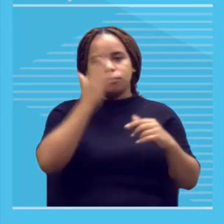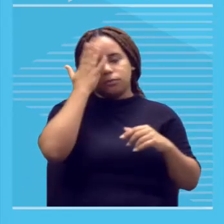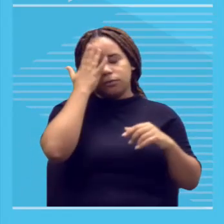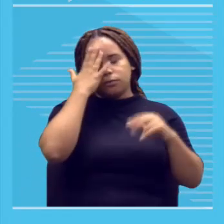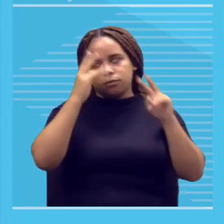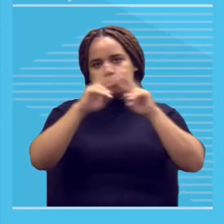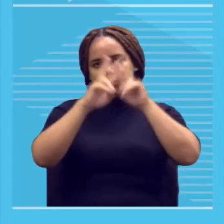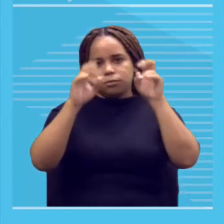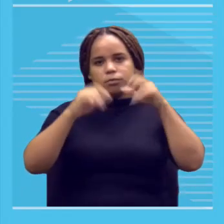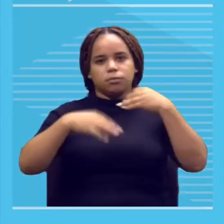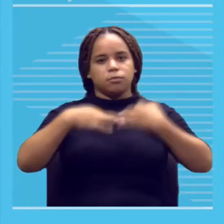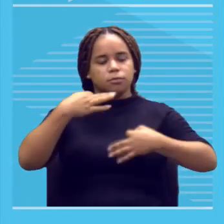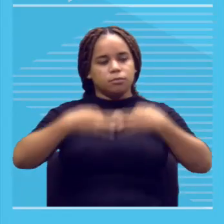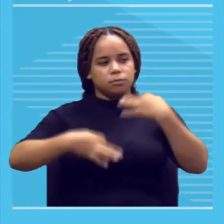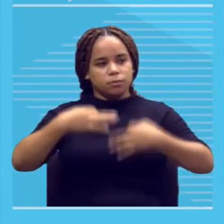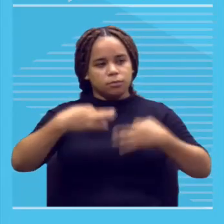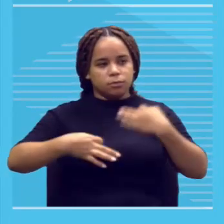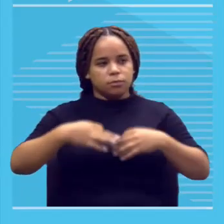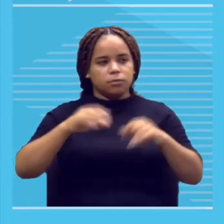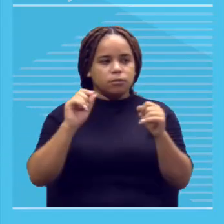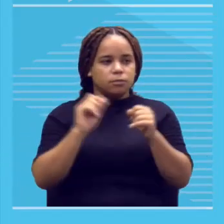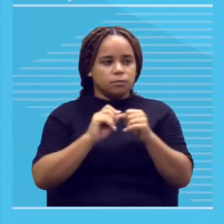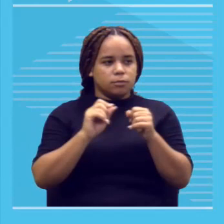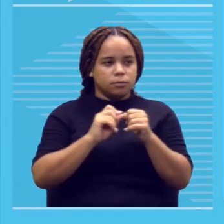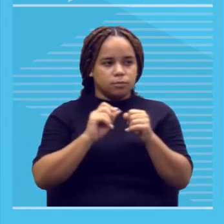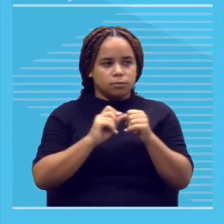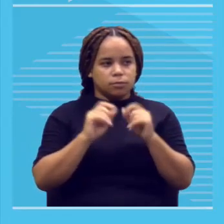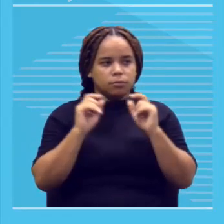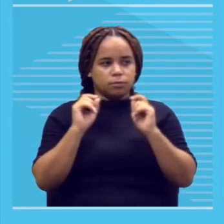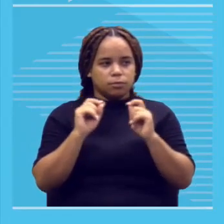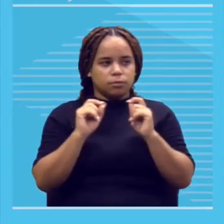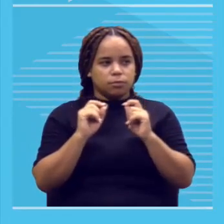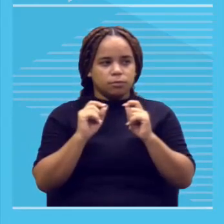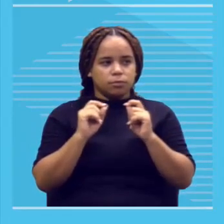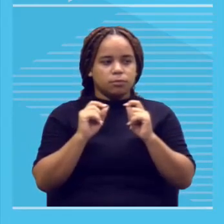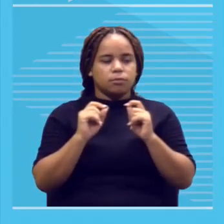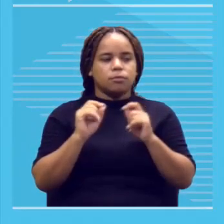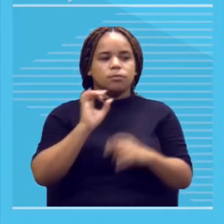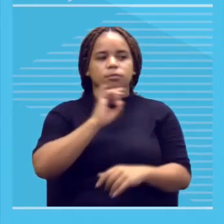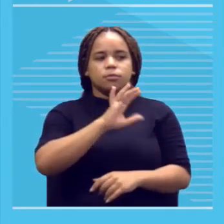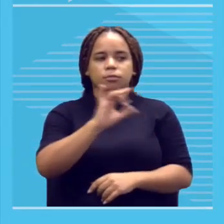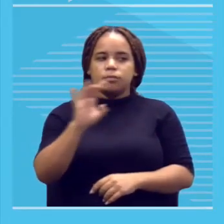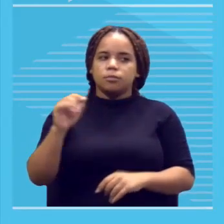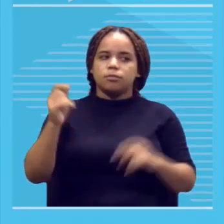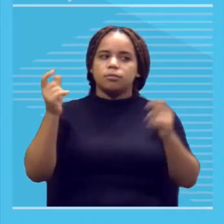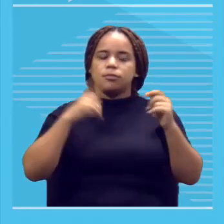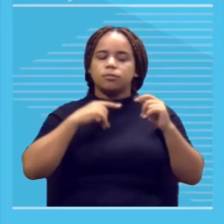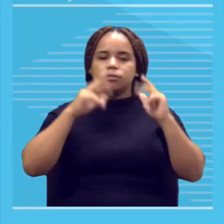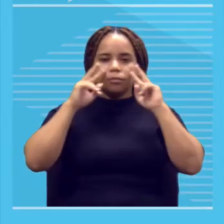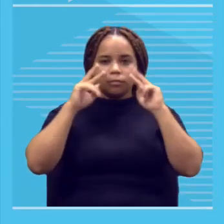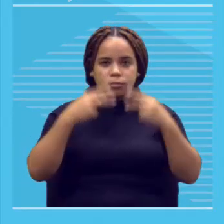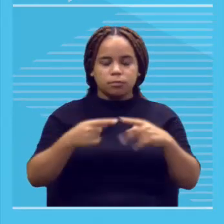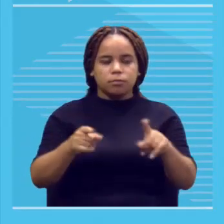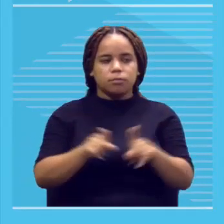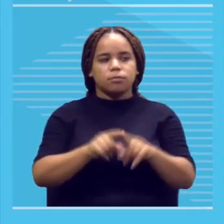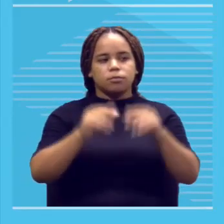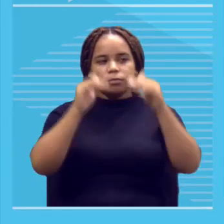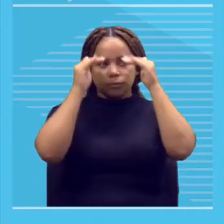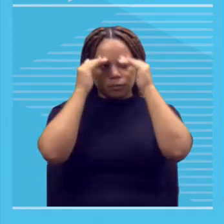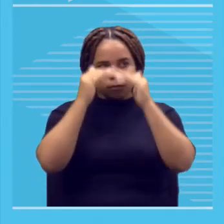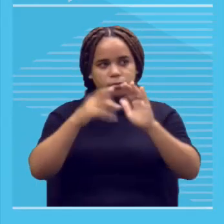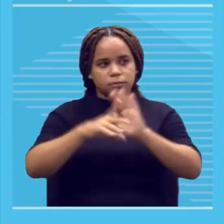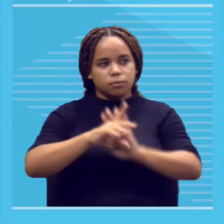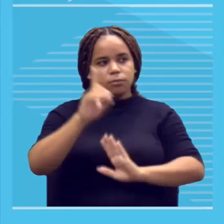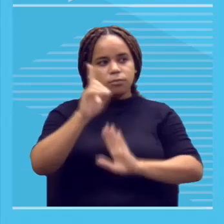do que é Justiça fazendo que cada um deseje ver respeitados os seus